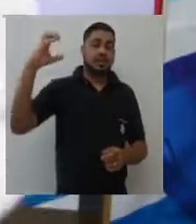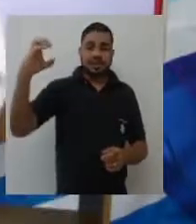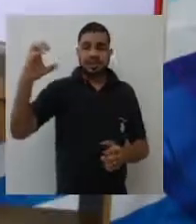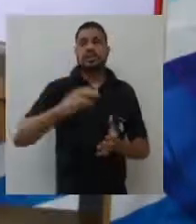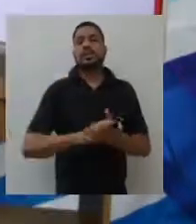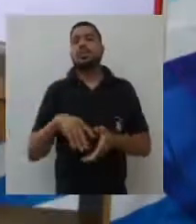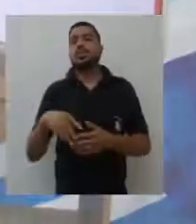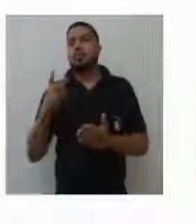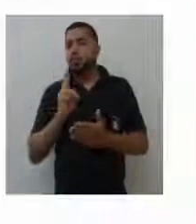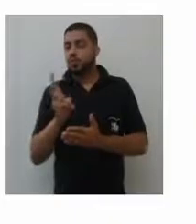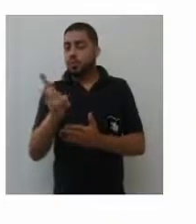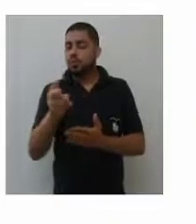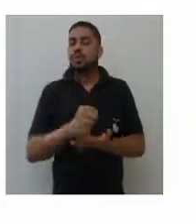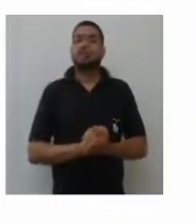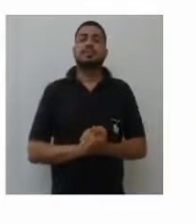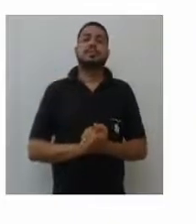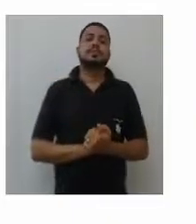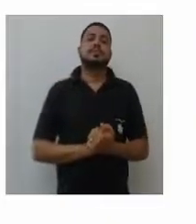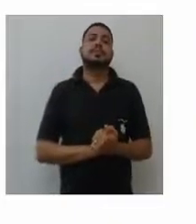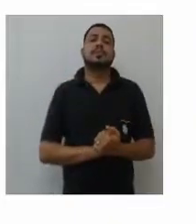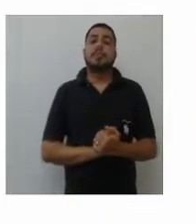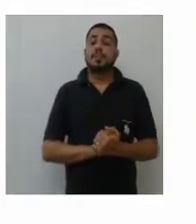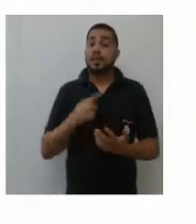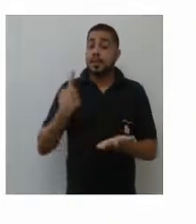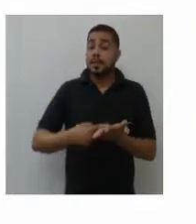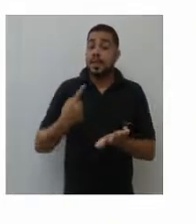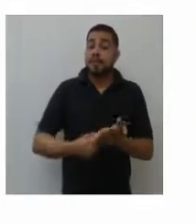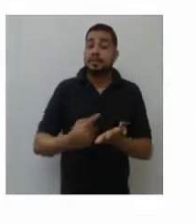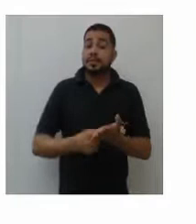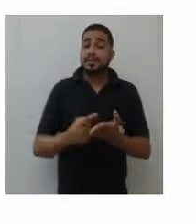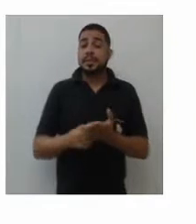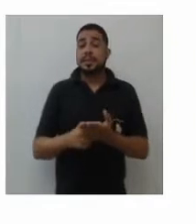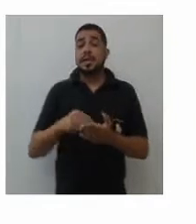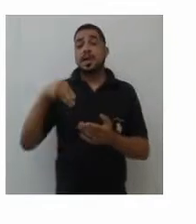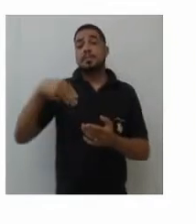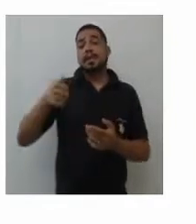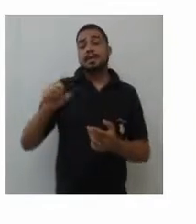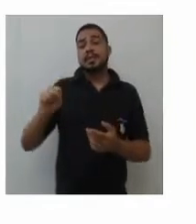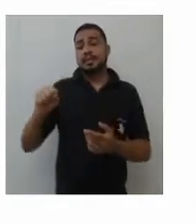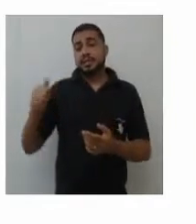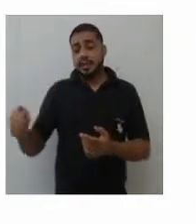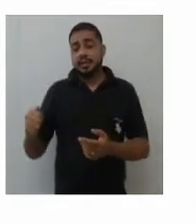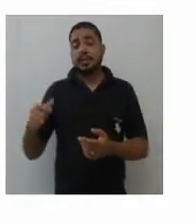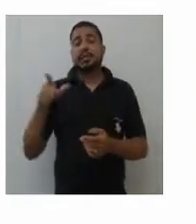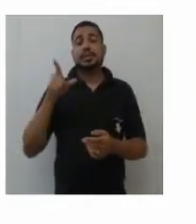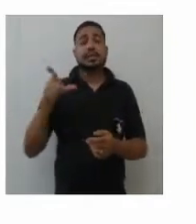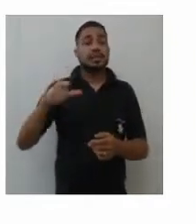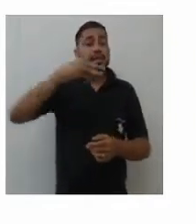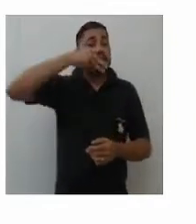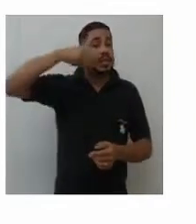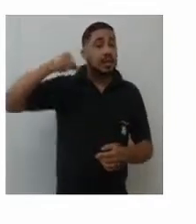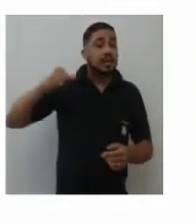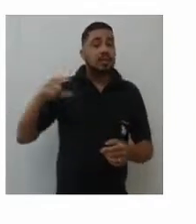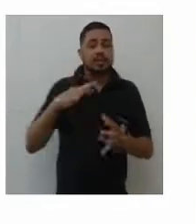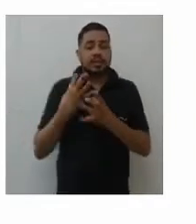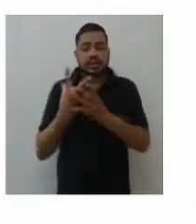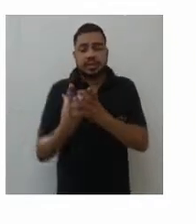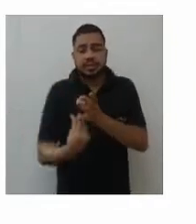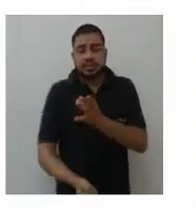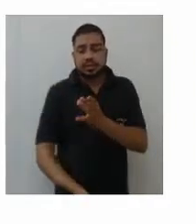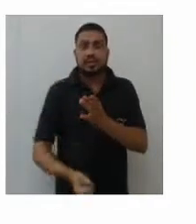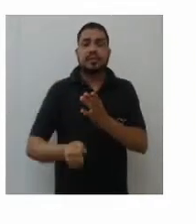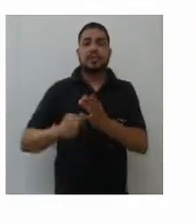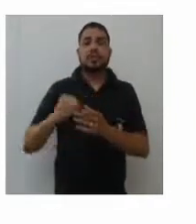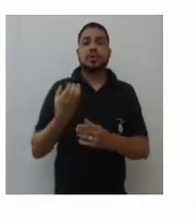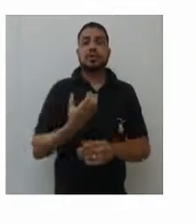leitura do enunciado. Olha aí. Determine a massa deste sal que irá se dissolver